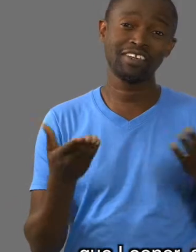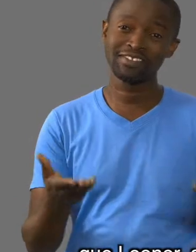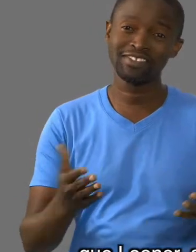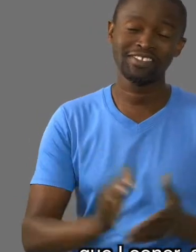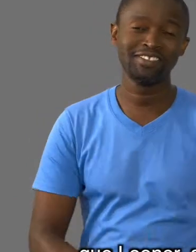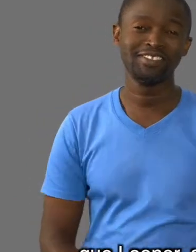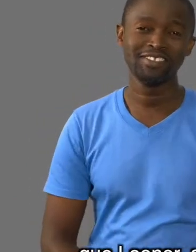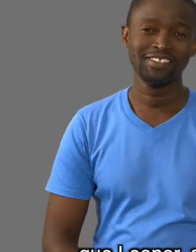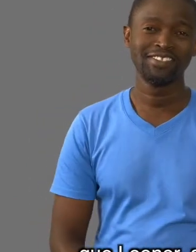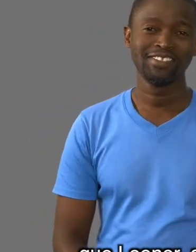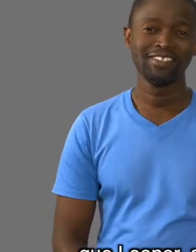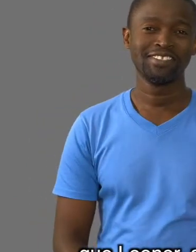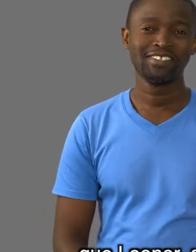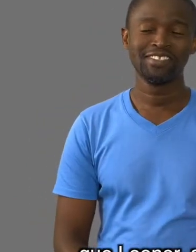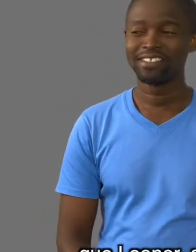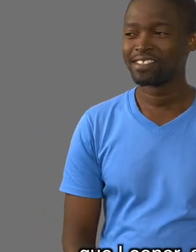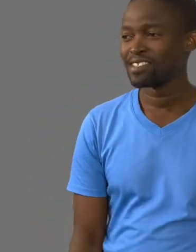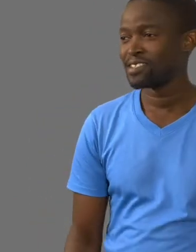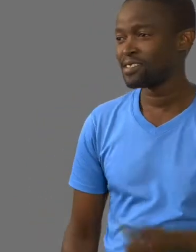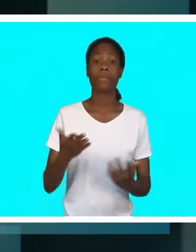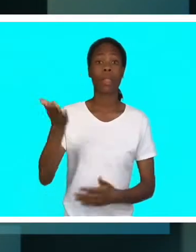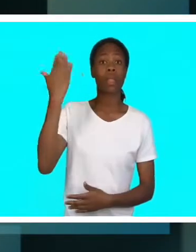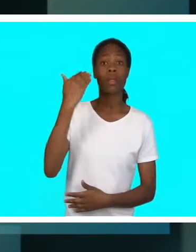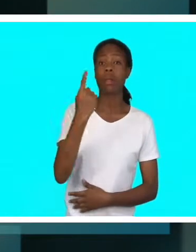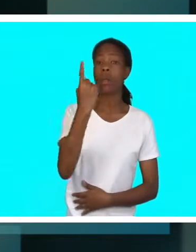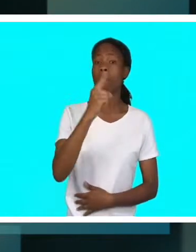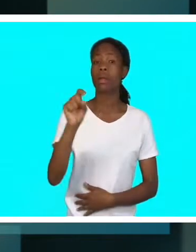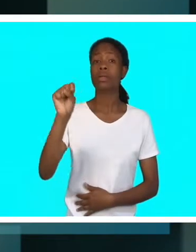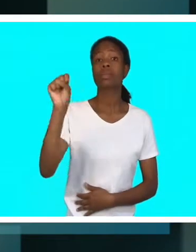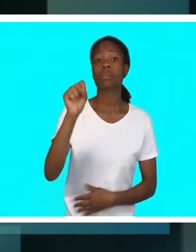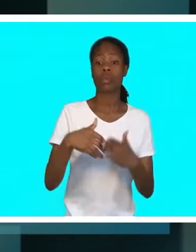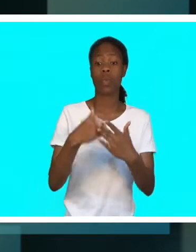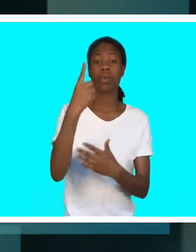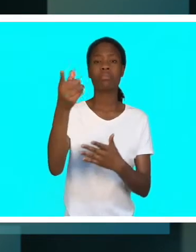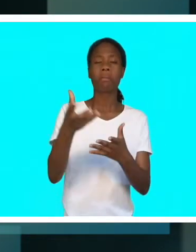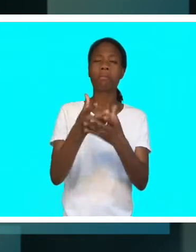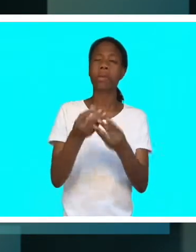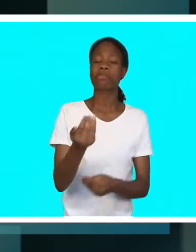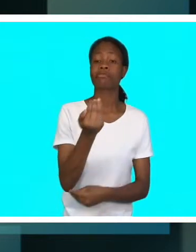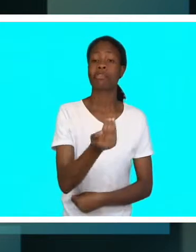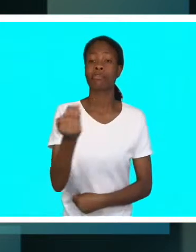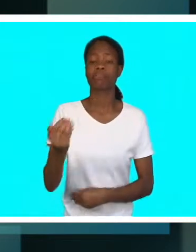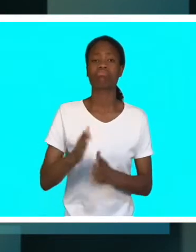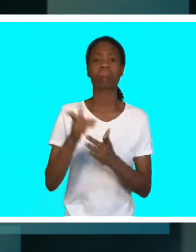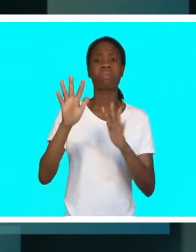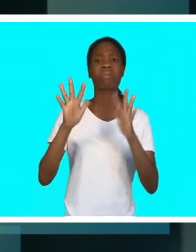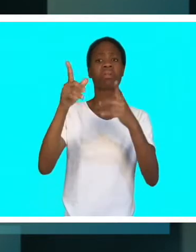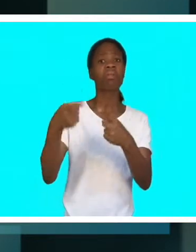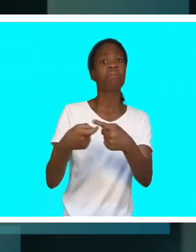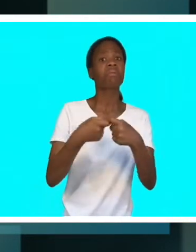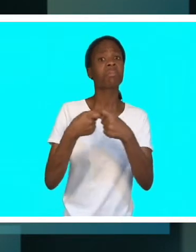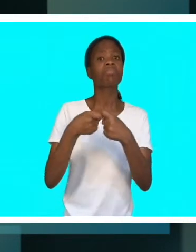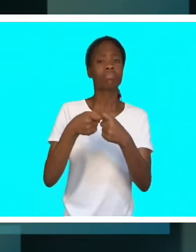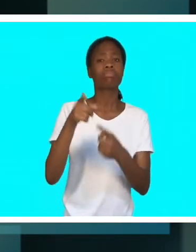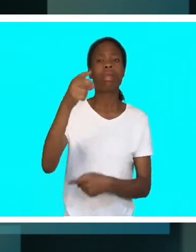voltou ao convívio familiar. Foi a 1 de setembro passado que a menor na imagem